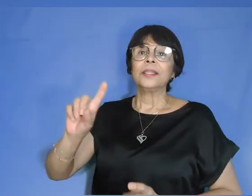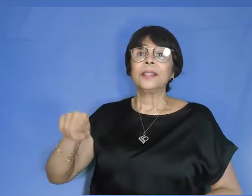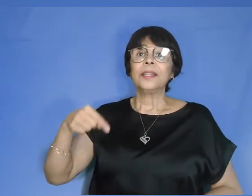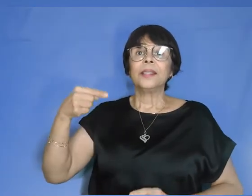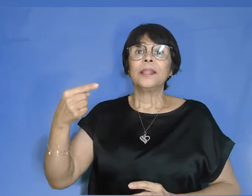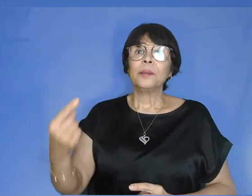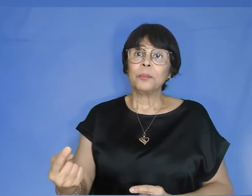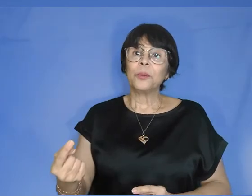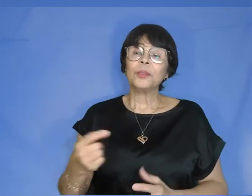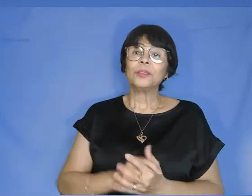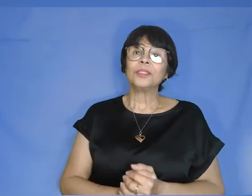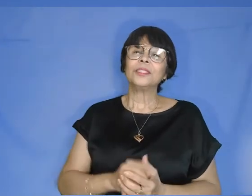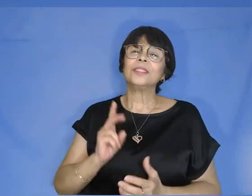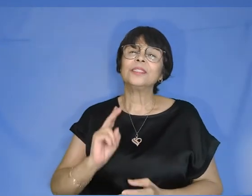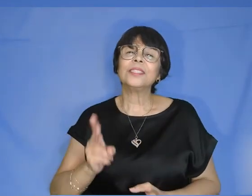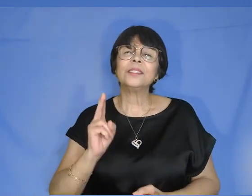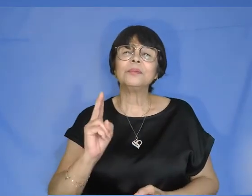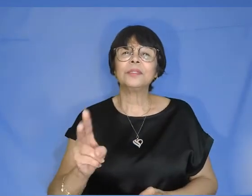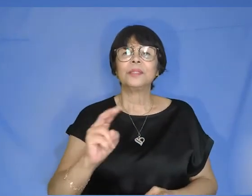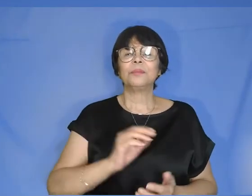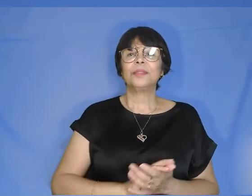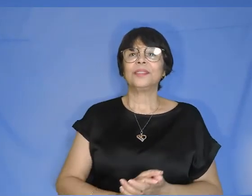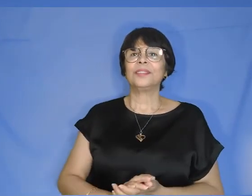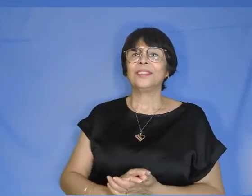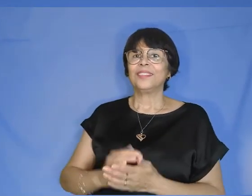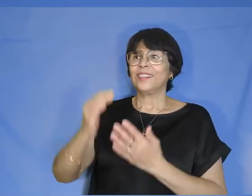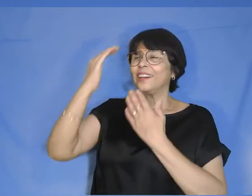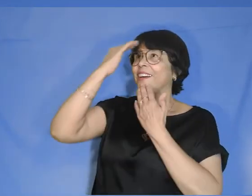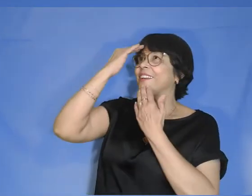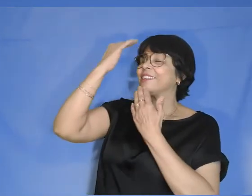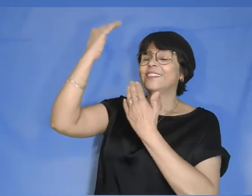Interessante esse texto, maravilhoso. No domingo que vem nós vamos